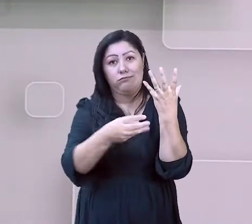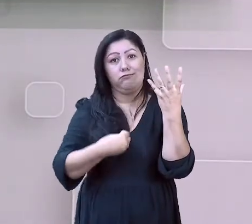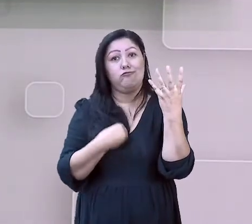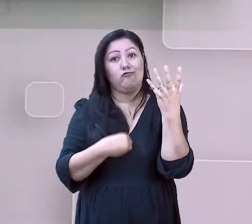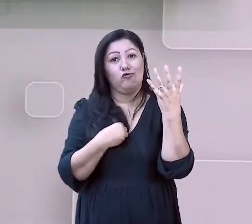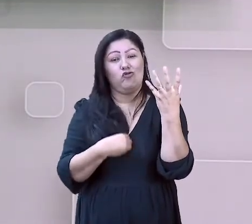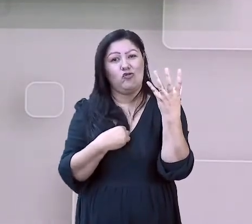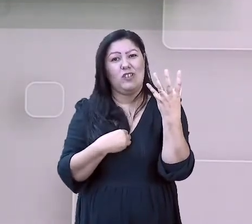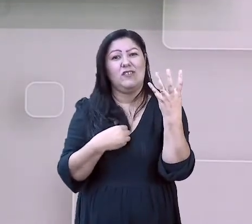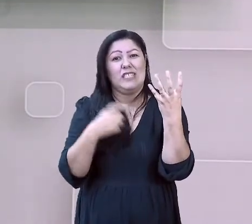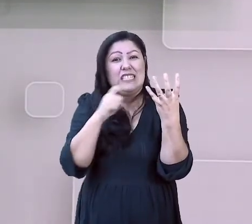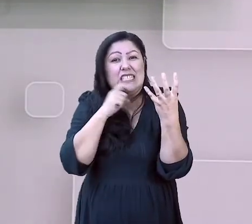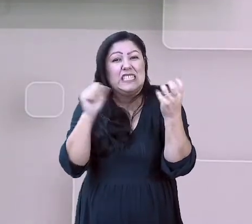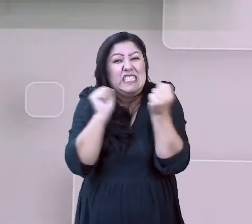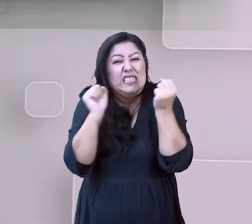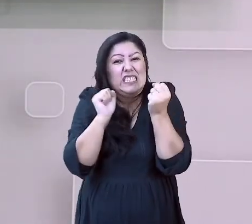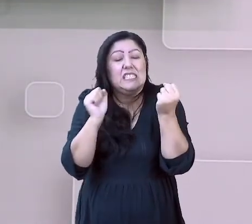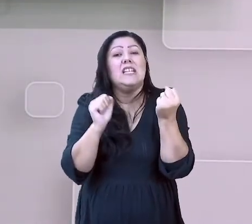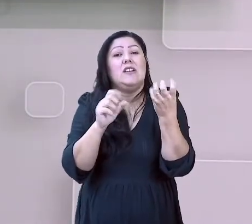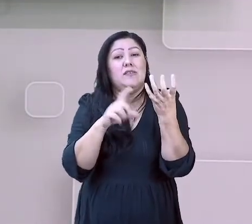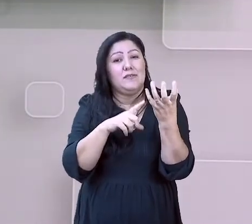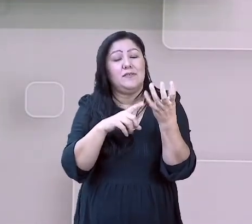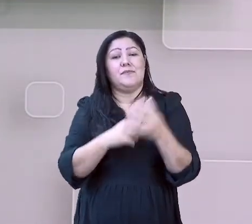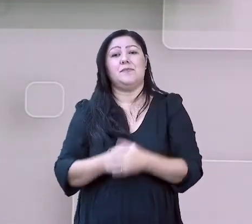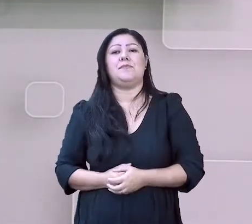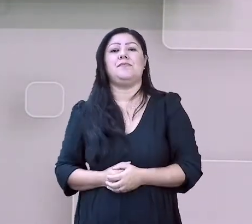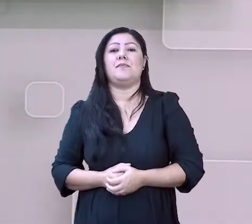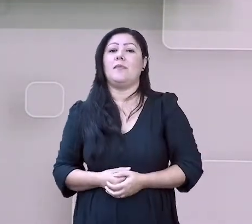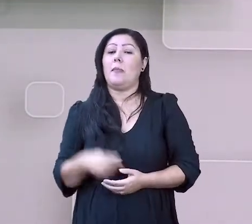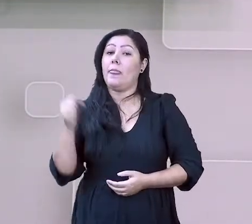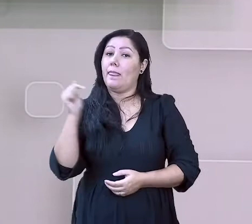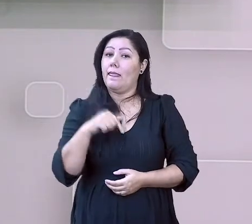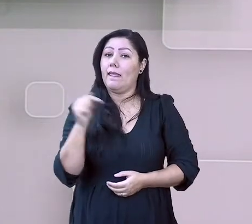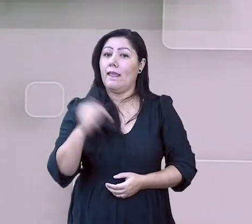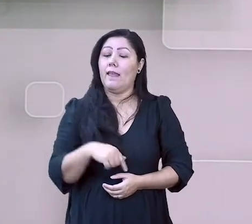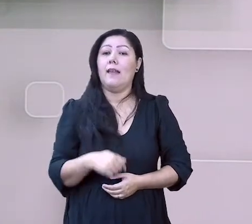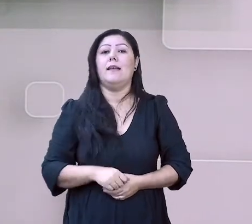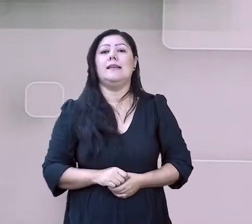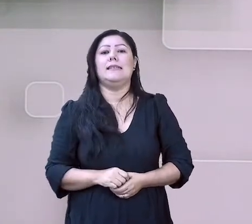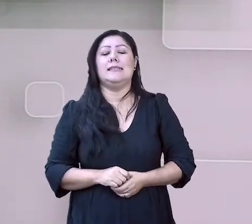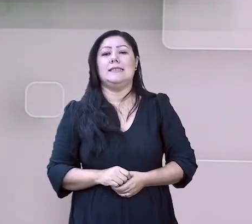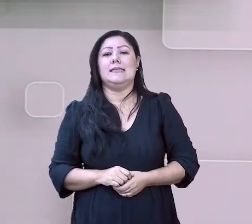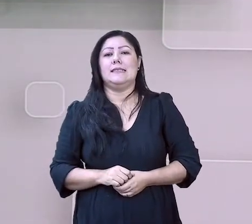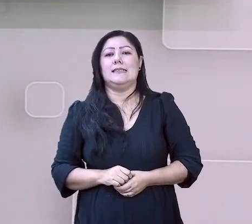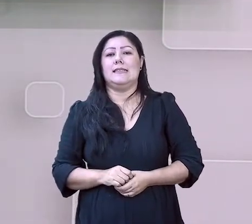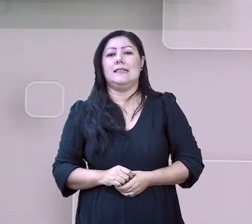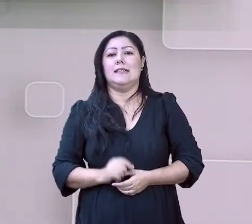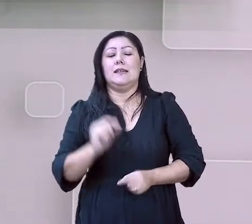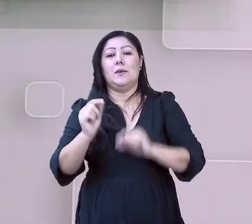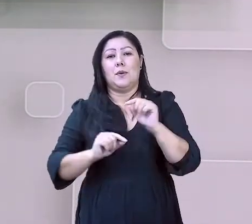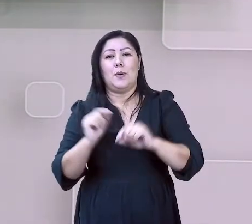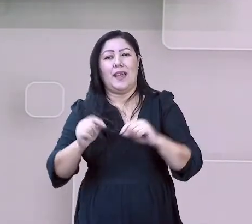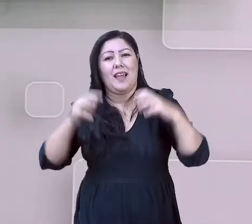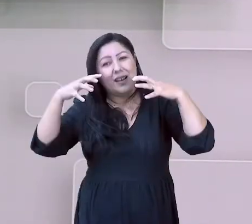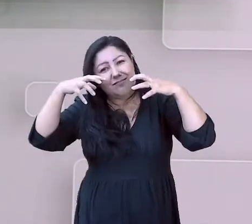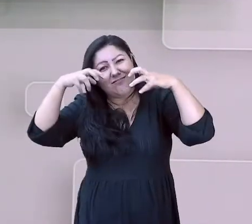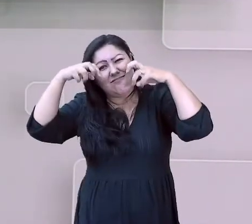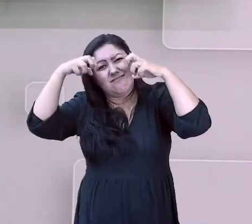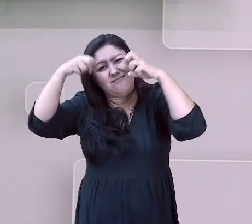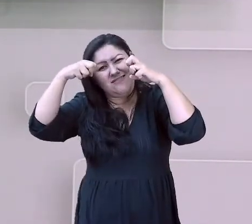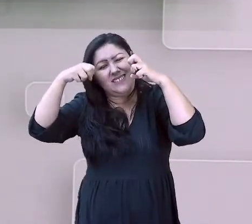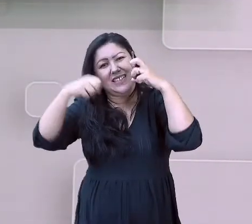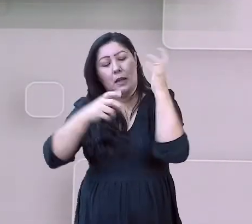período de muito frio, mas no caso nosso aqui é para resistir ao período de seca.